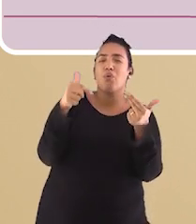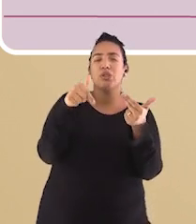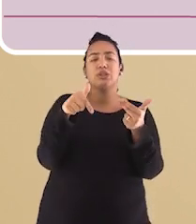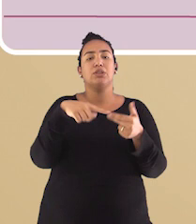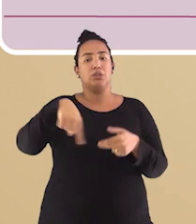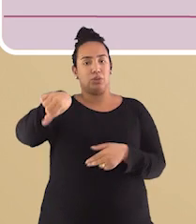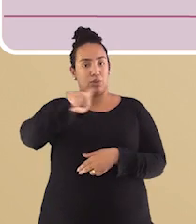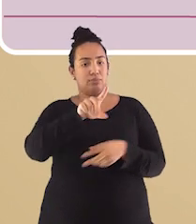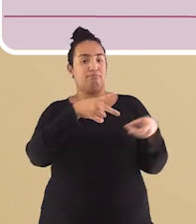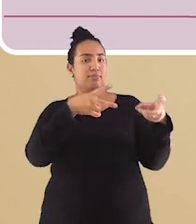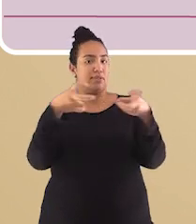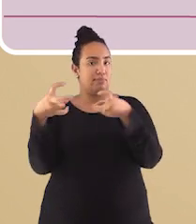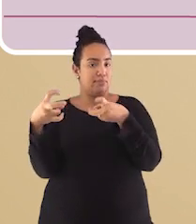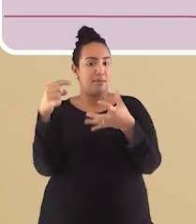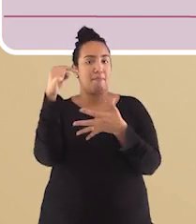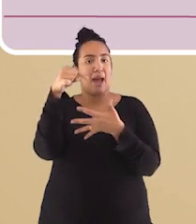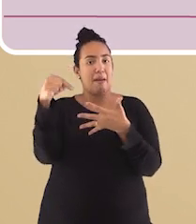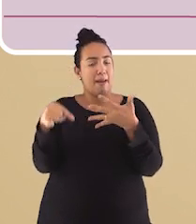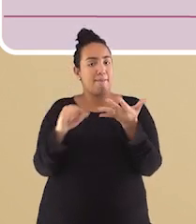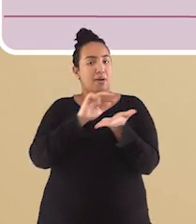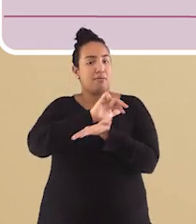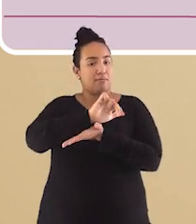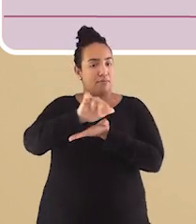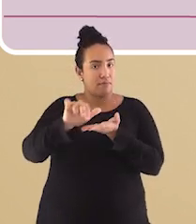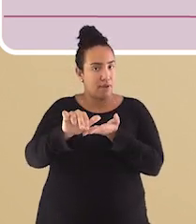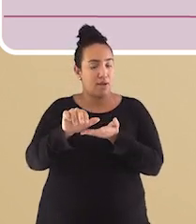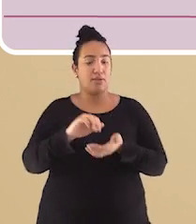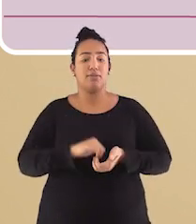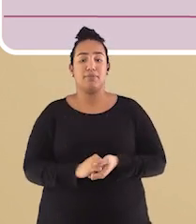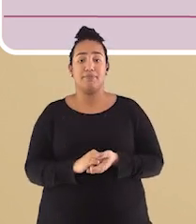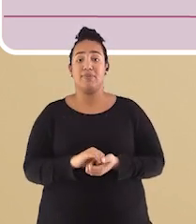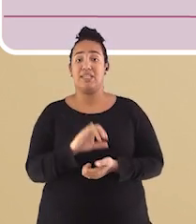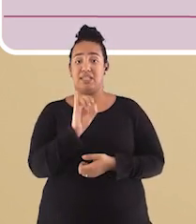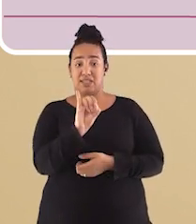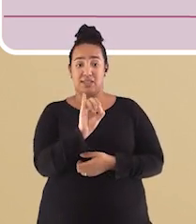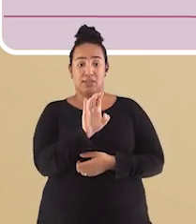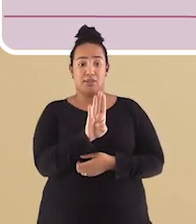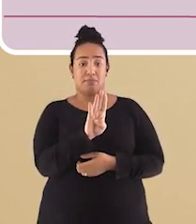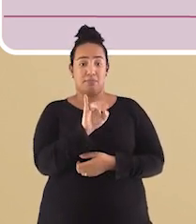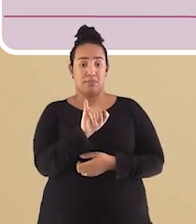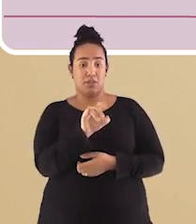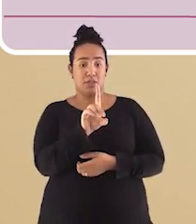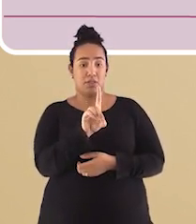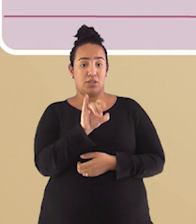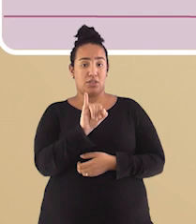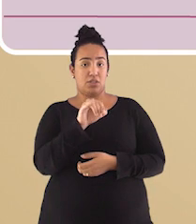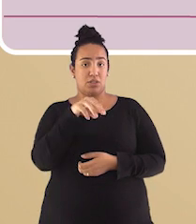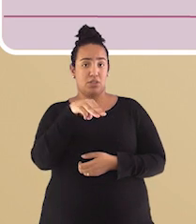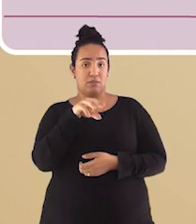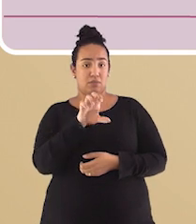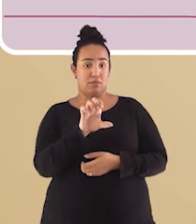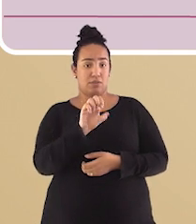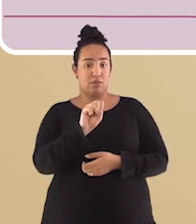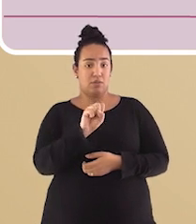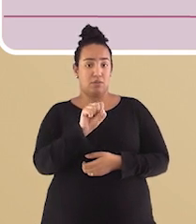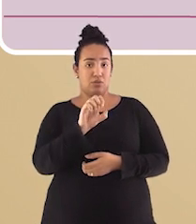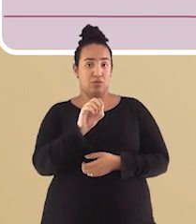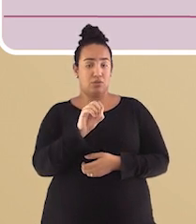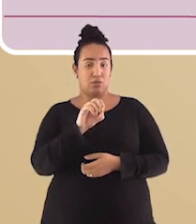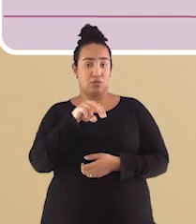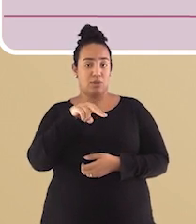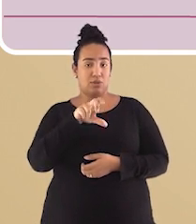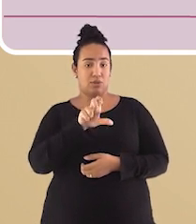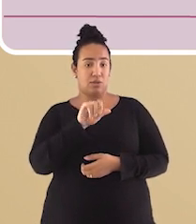várias formas quando são bidimensionais elas são conhecidas como figuras planas em outras